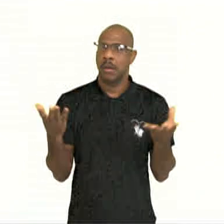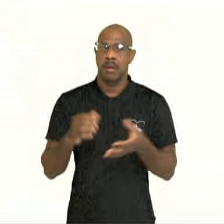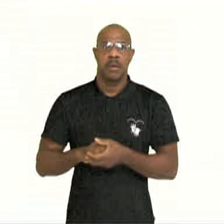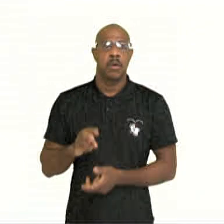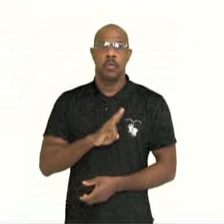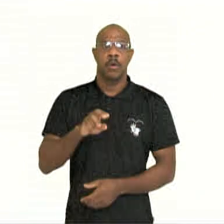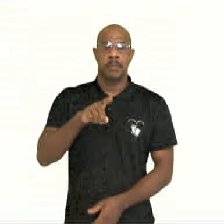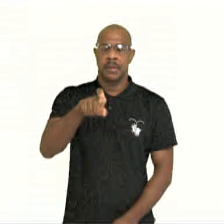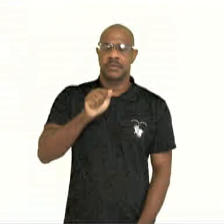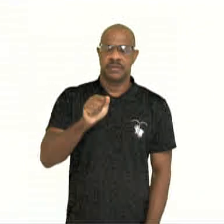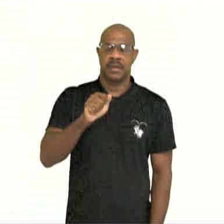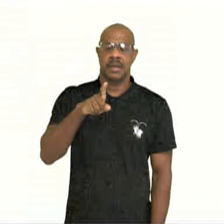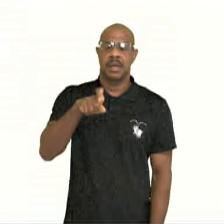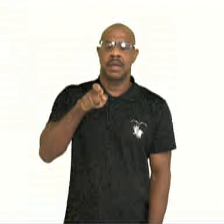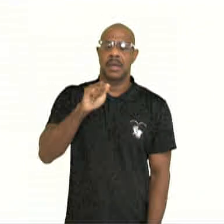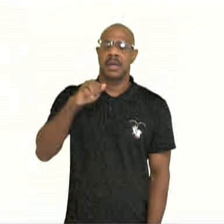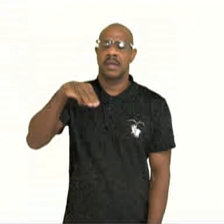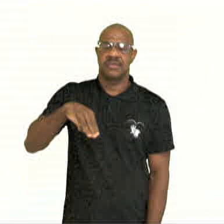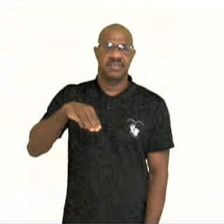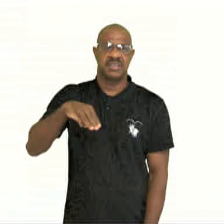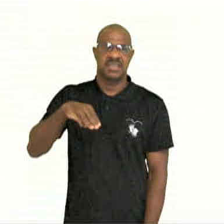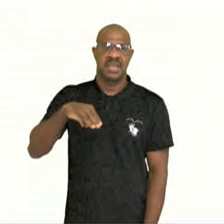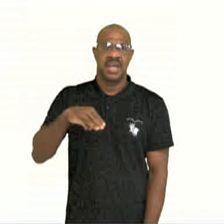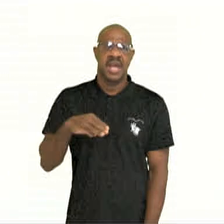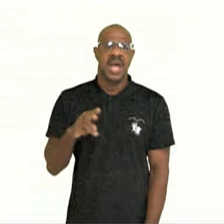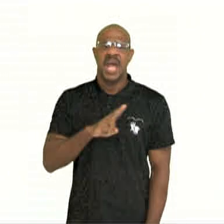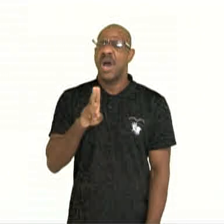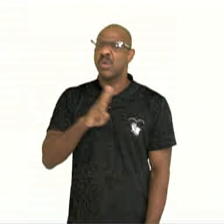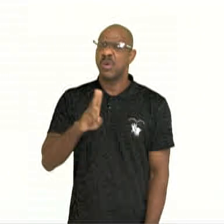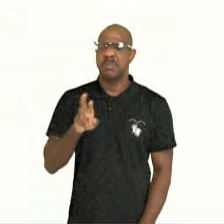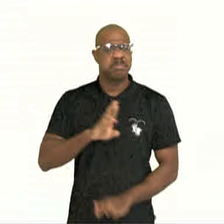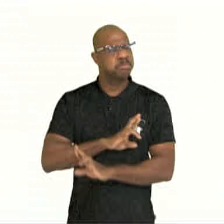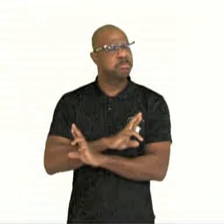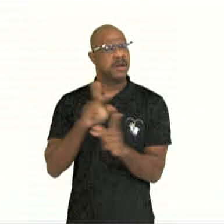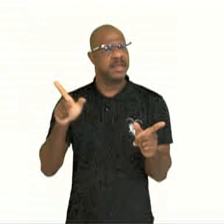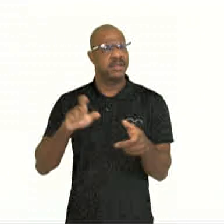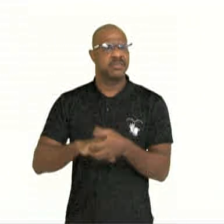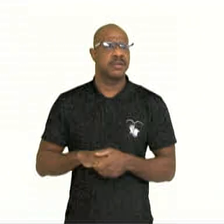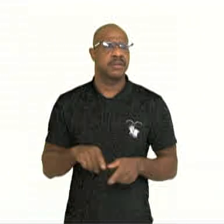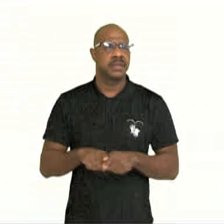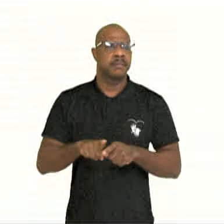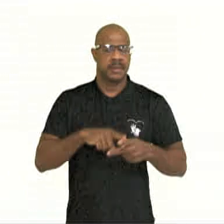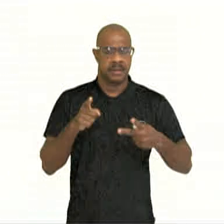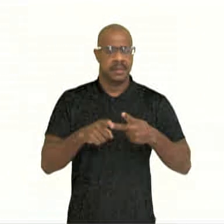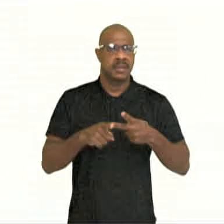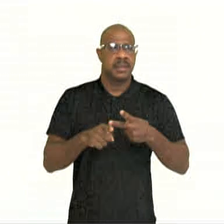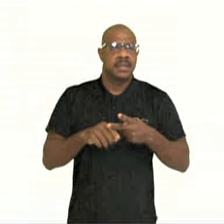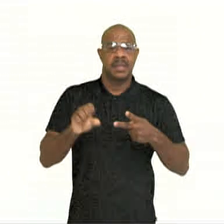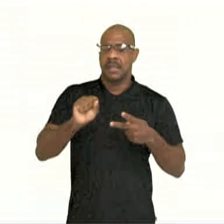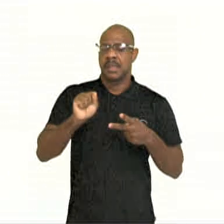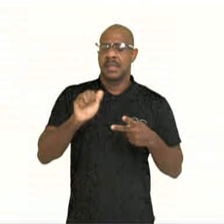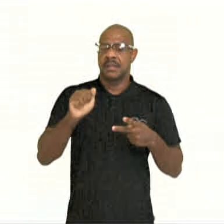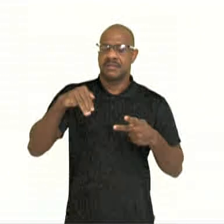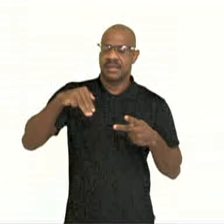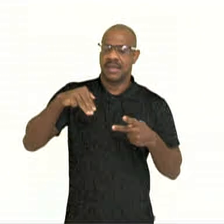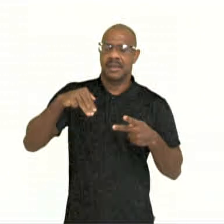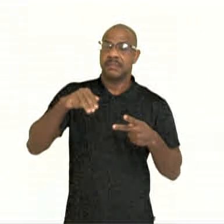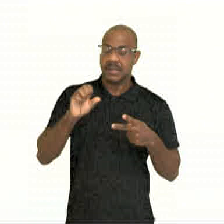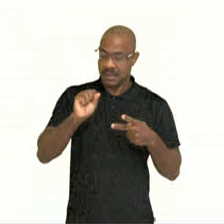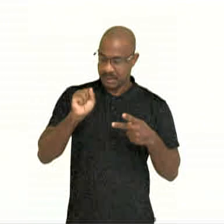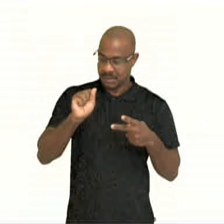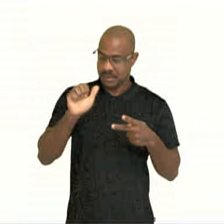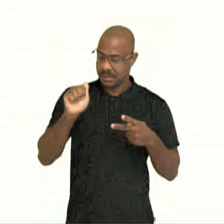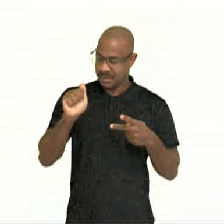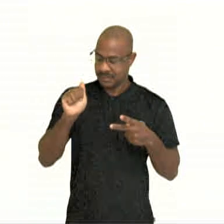nome xaxim é um nome vulgar para o nome científico da samambaia, que se chama samambaia-su, né? O nome